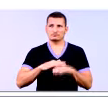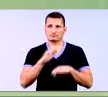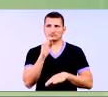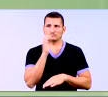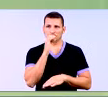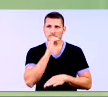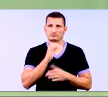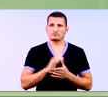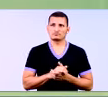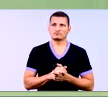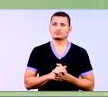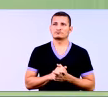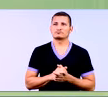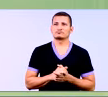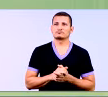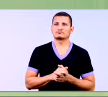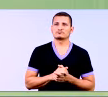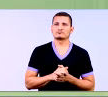vai ser mais rápido.